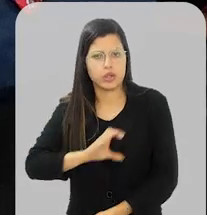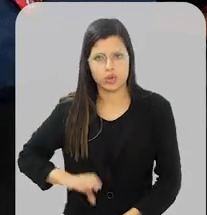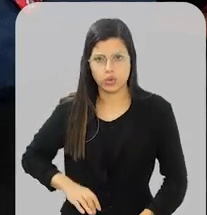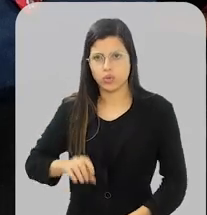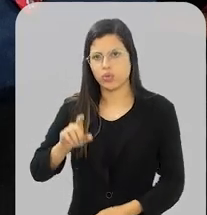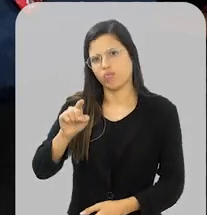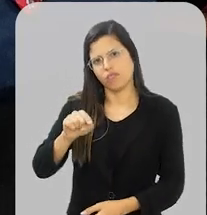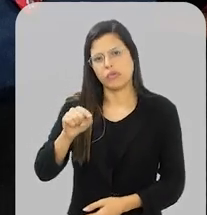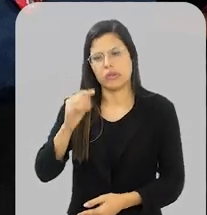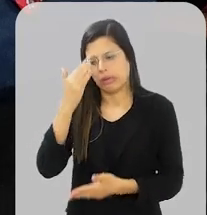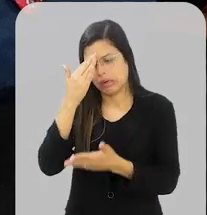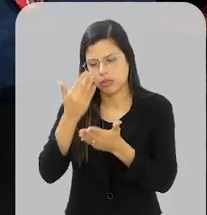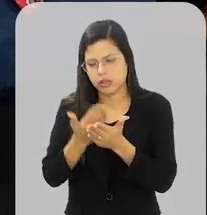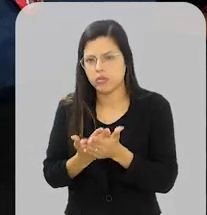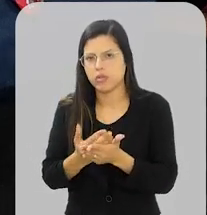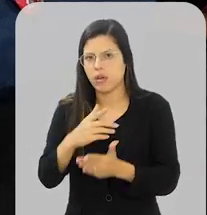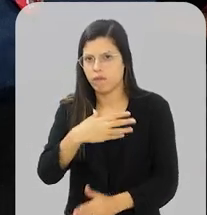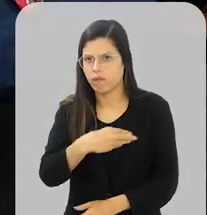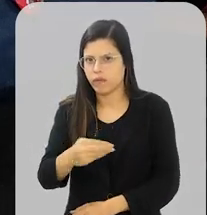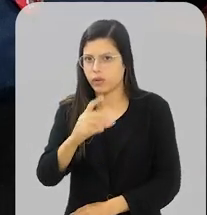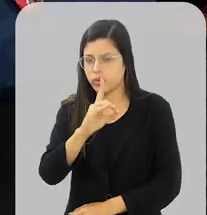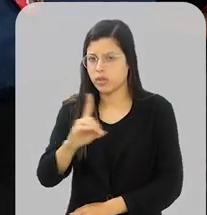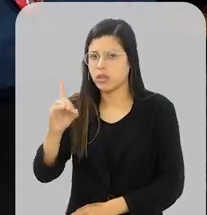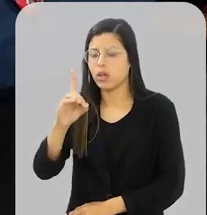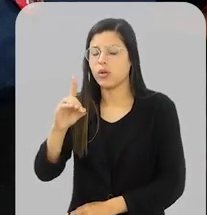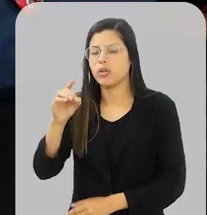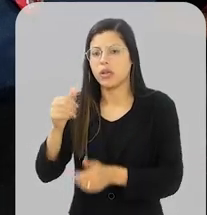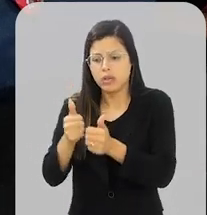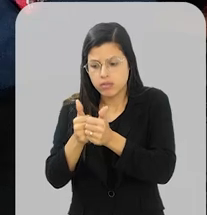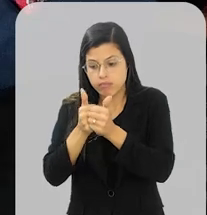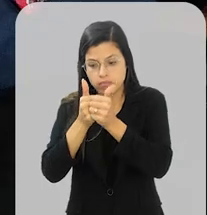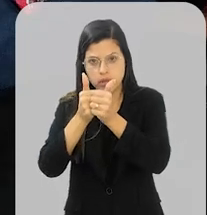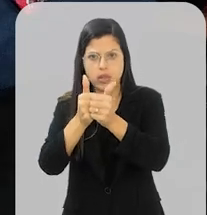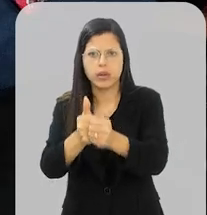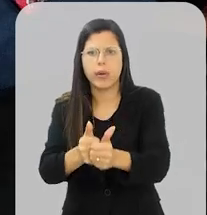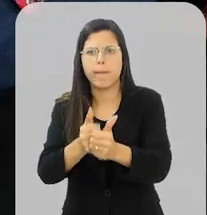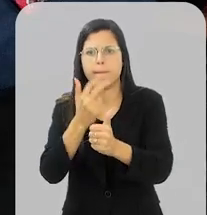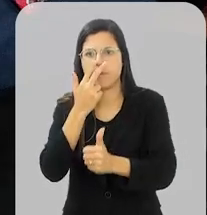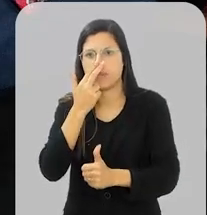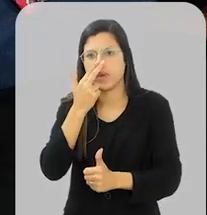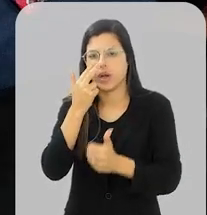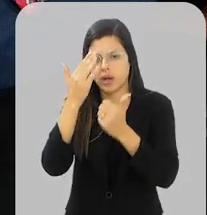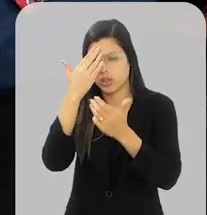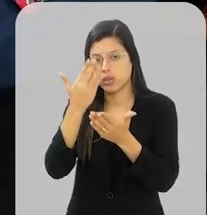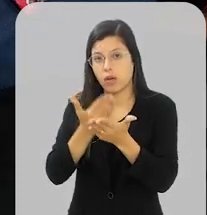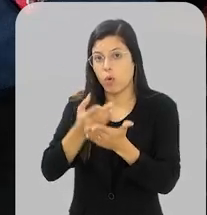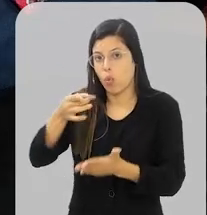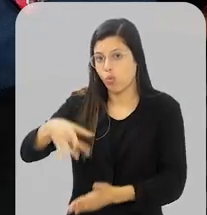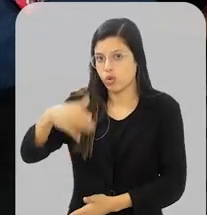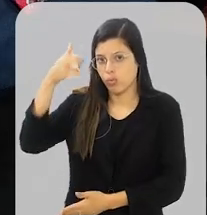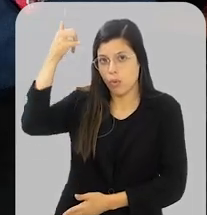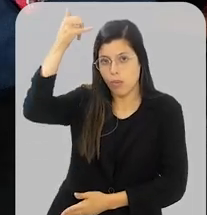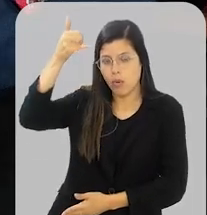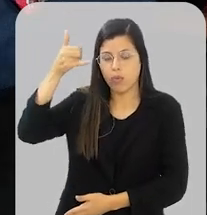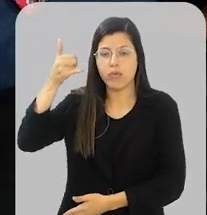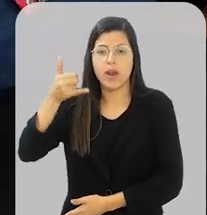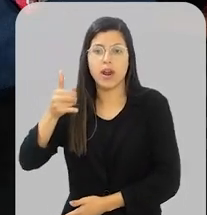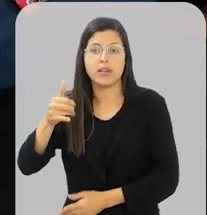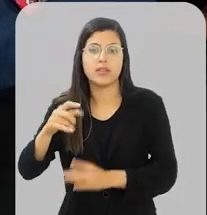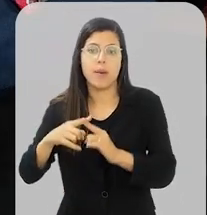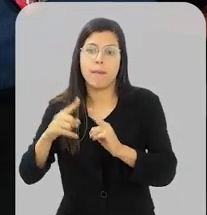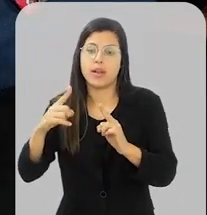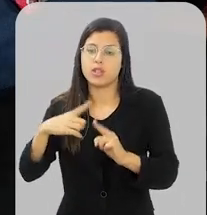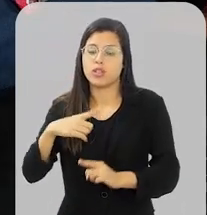o Filho de Deus. E eles seguiam ele como último profeta, o que eles falavam. Até que eles